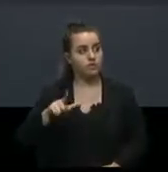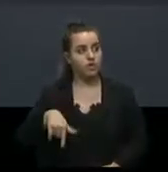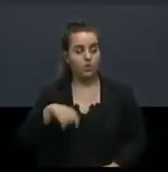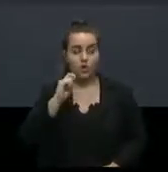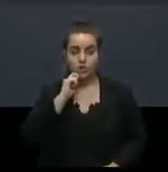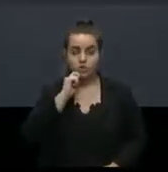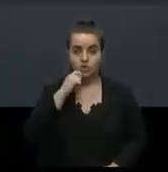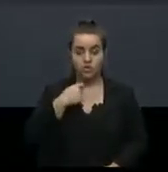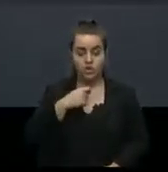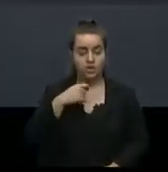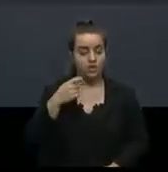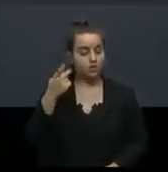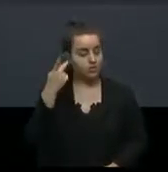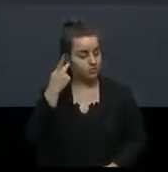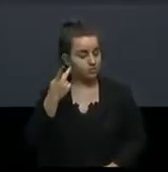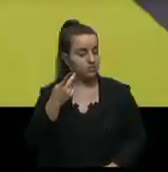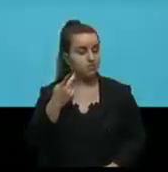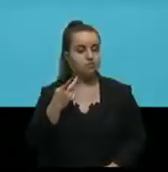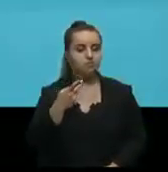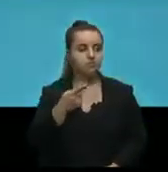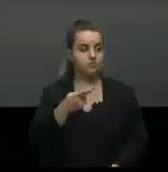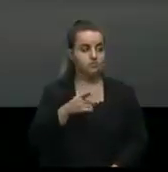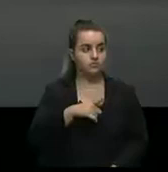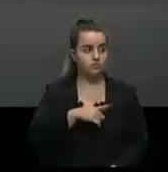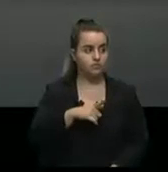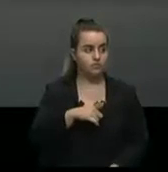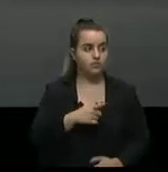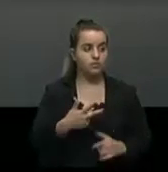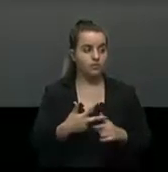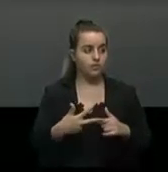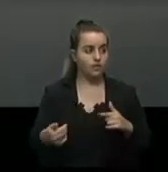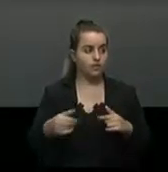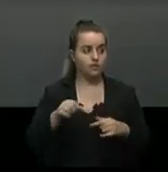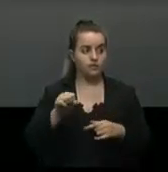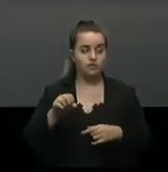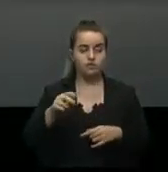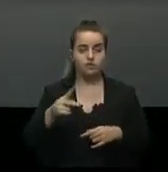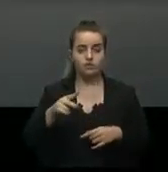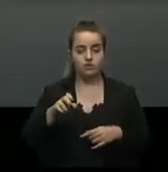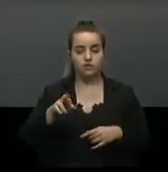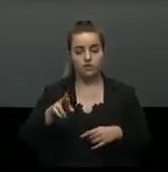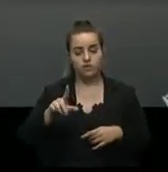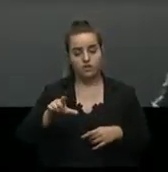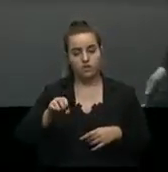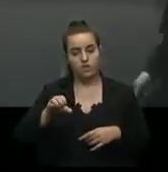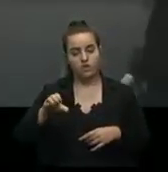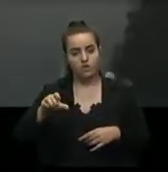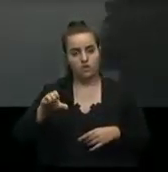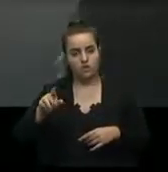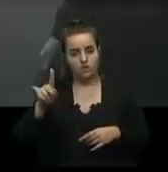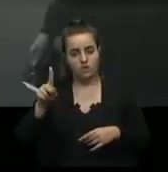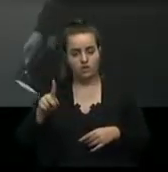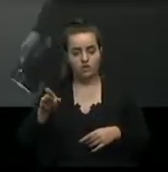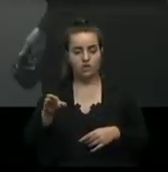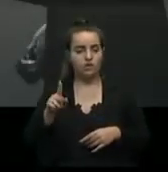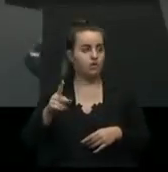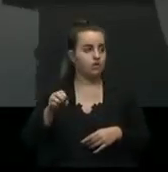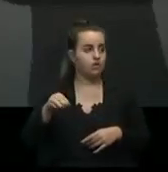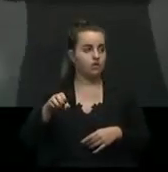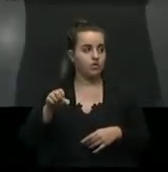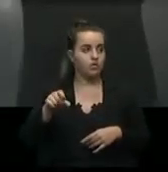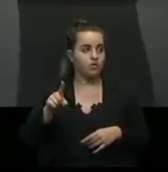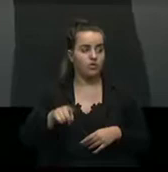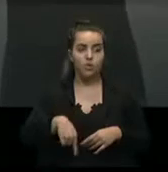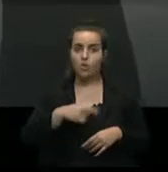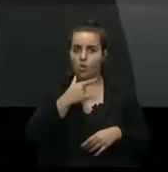segredo do sucesso de Sherlock Holmes. Trabalhando com hipóteses e com evidências para testar as hipóteses, ele